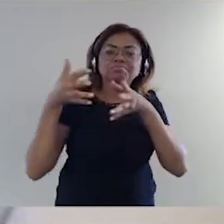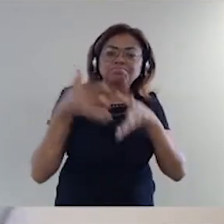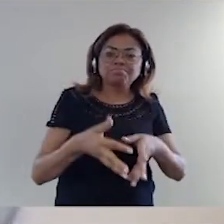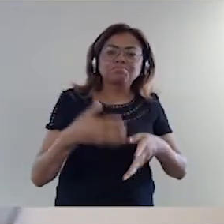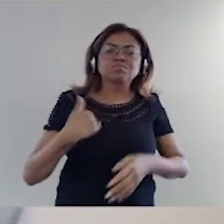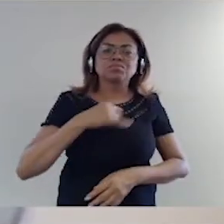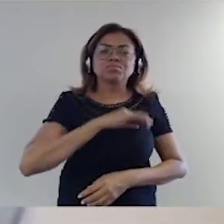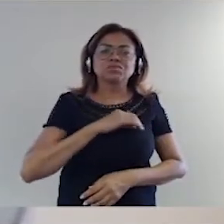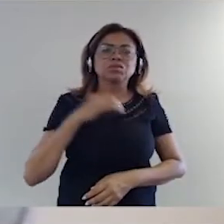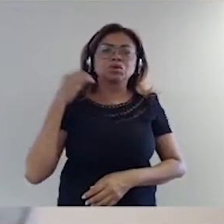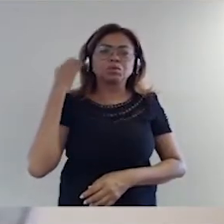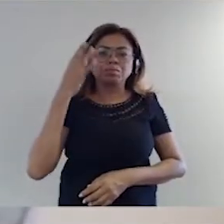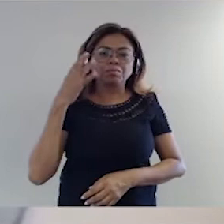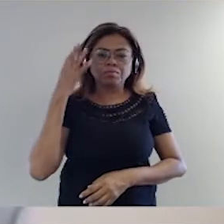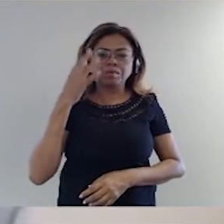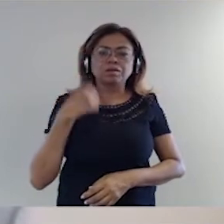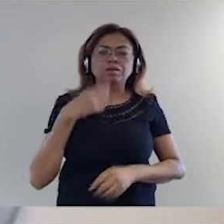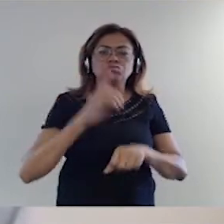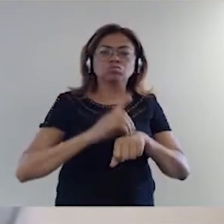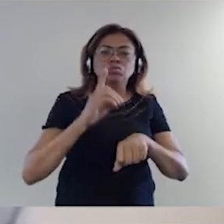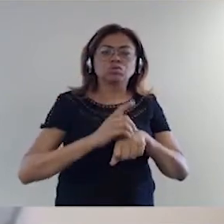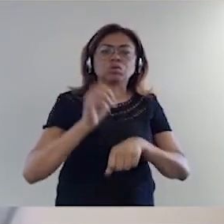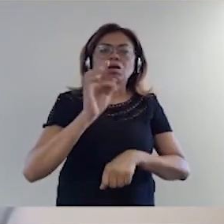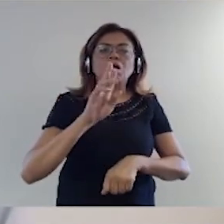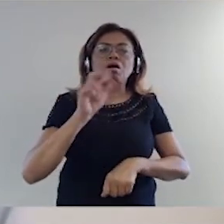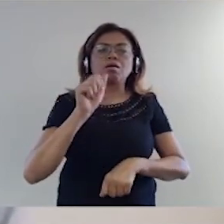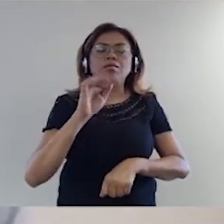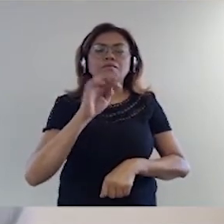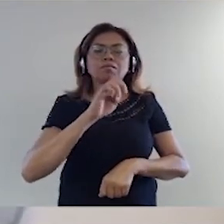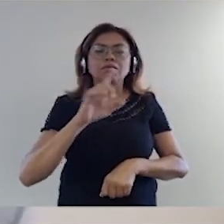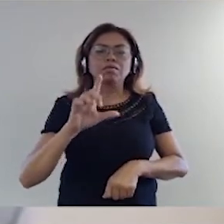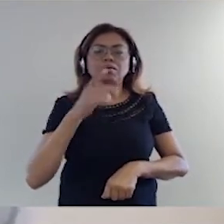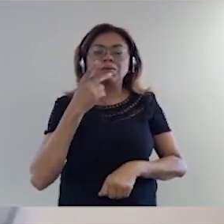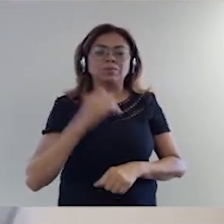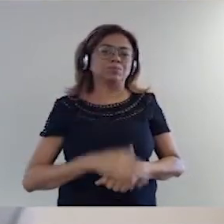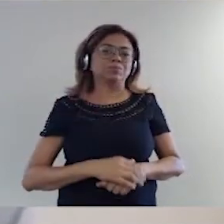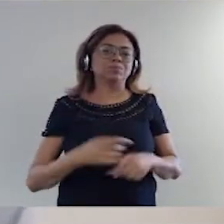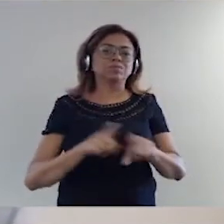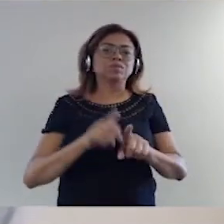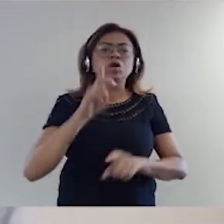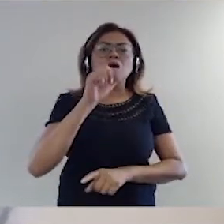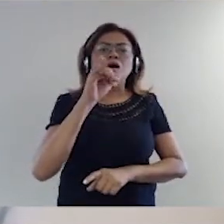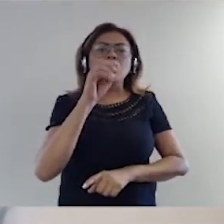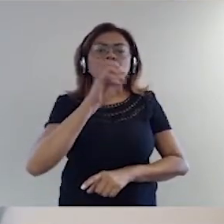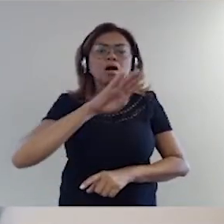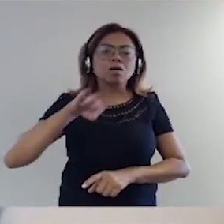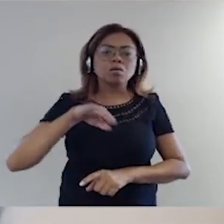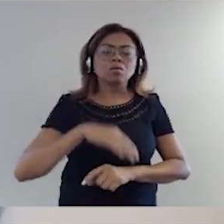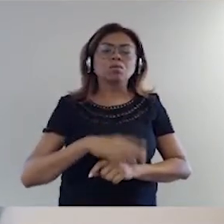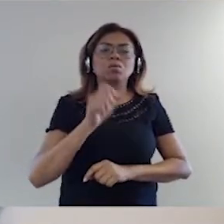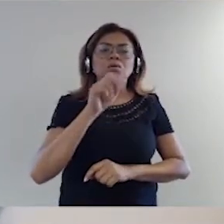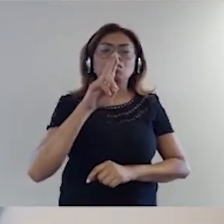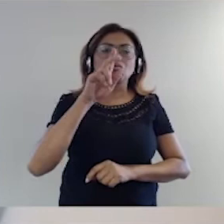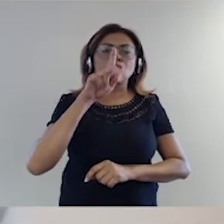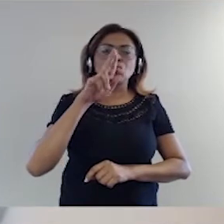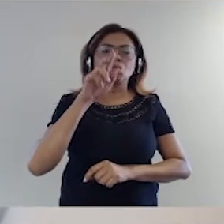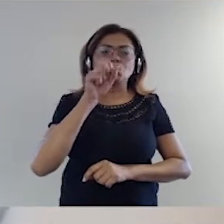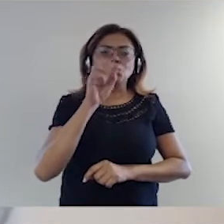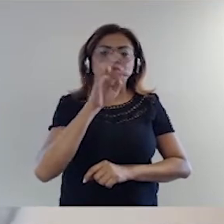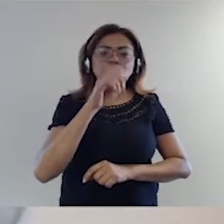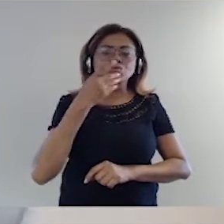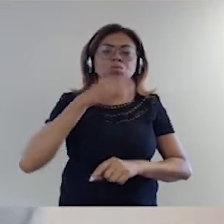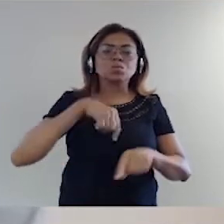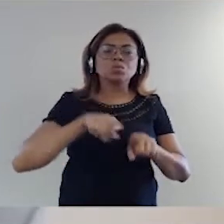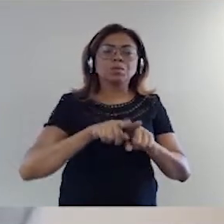nosso palestrante, Dr. Rafael de Assis Or, Caio Augusto Silva dos Santos e Marcelo